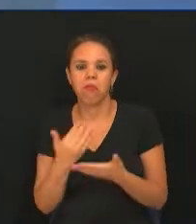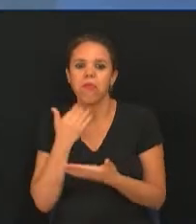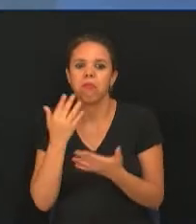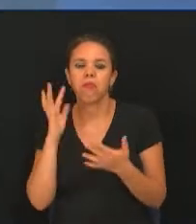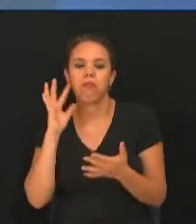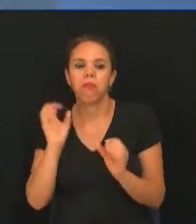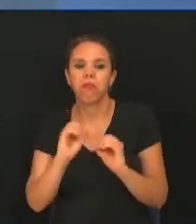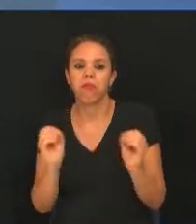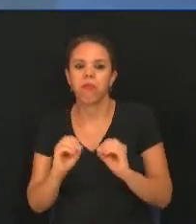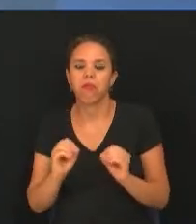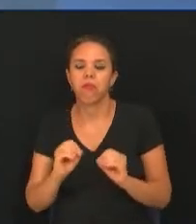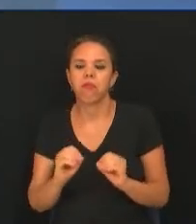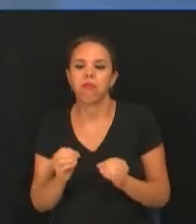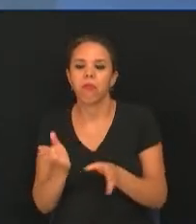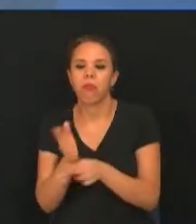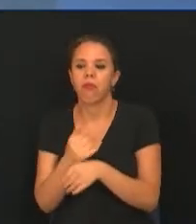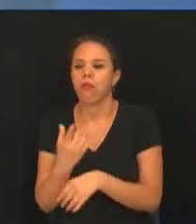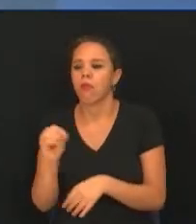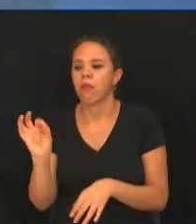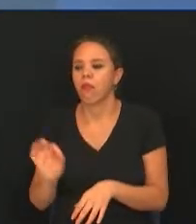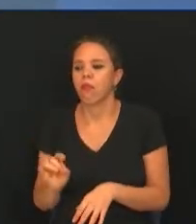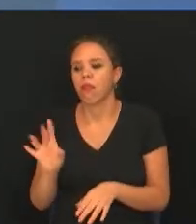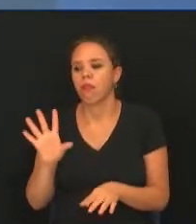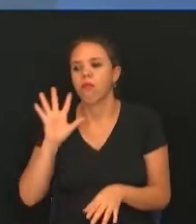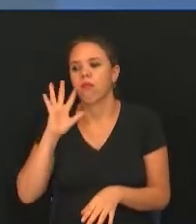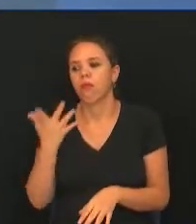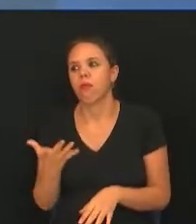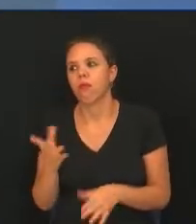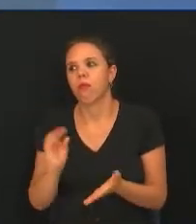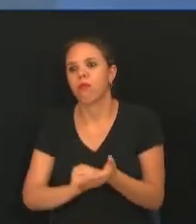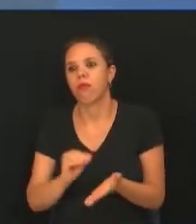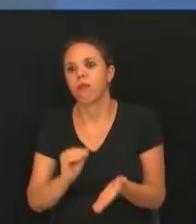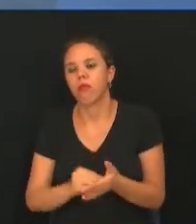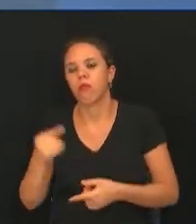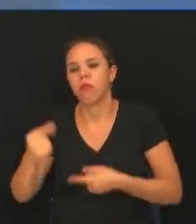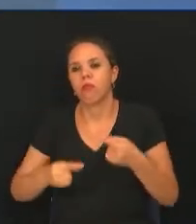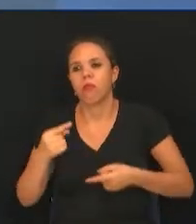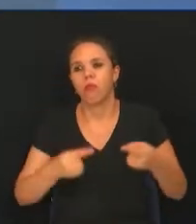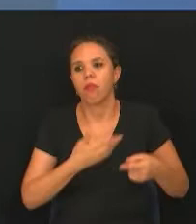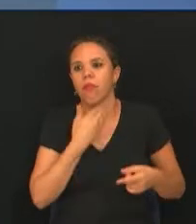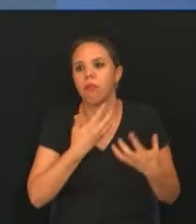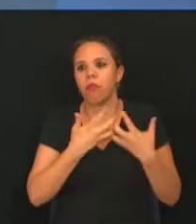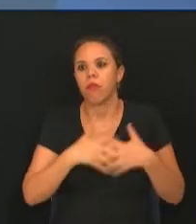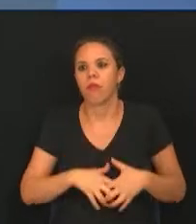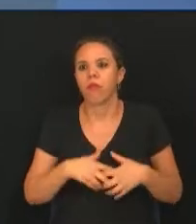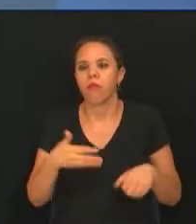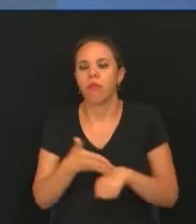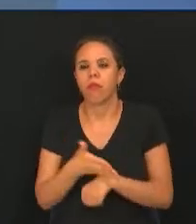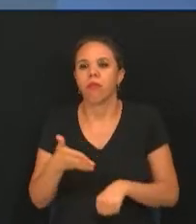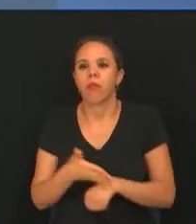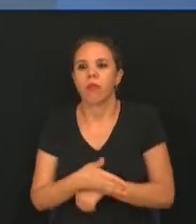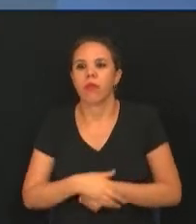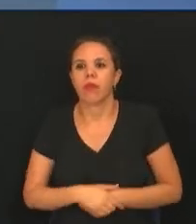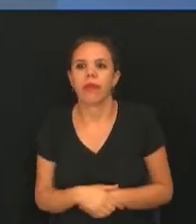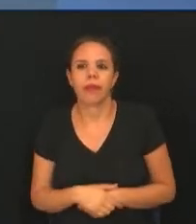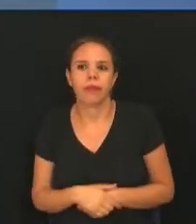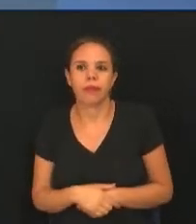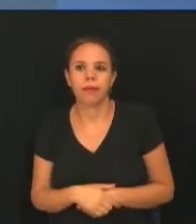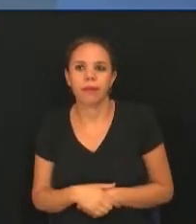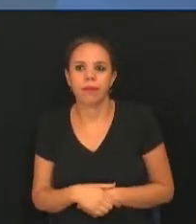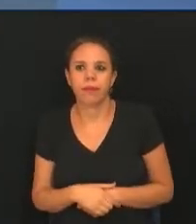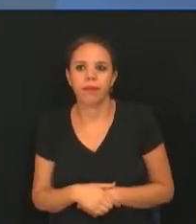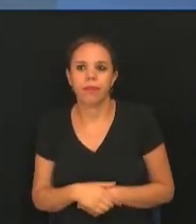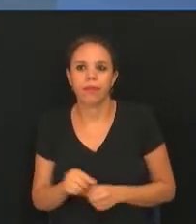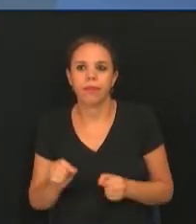Pelo contrário, fica em 10%, porque falta discussão, falta debate, falta participação, e é muito feito